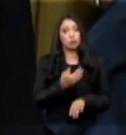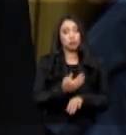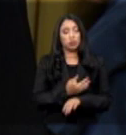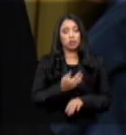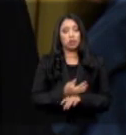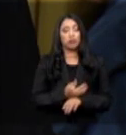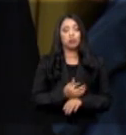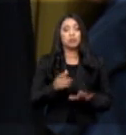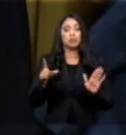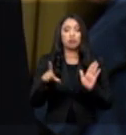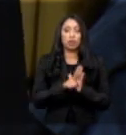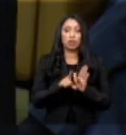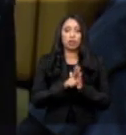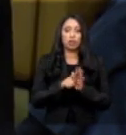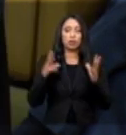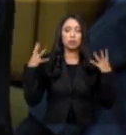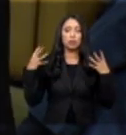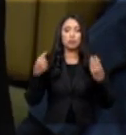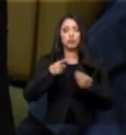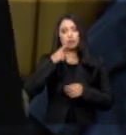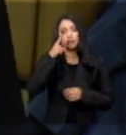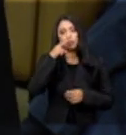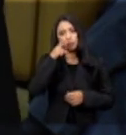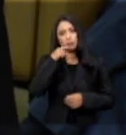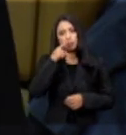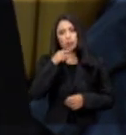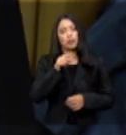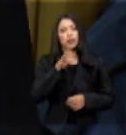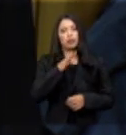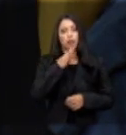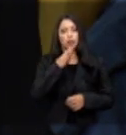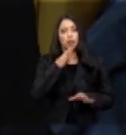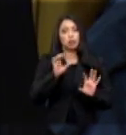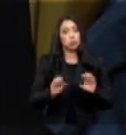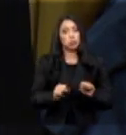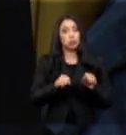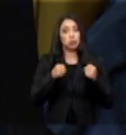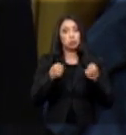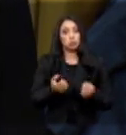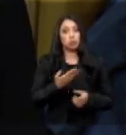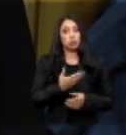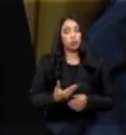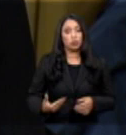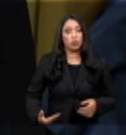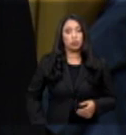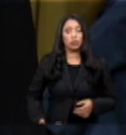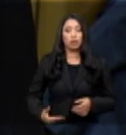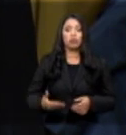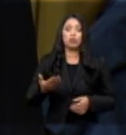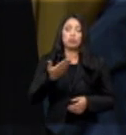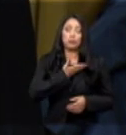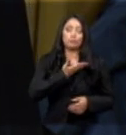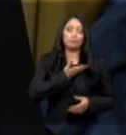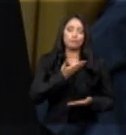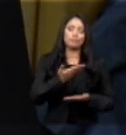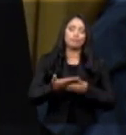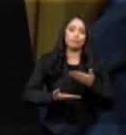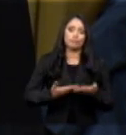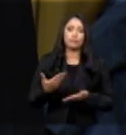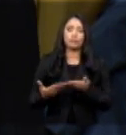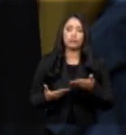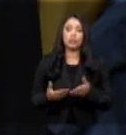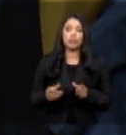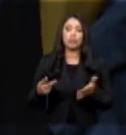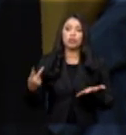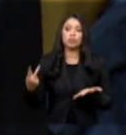Gilmar tem conhecimento profundo do tema. Estamos em um grande esforço com a União para uma composição amigável. Mas isso